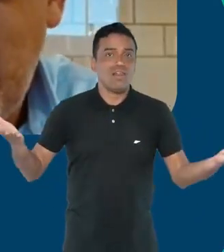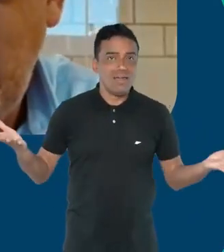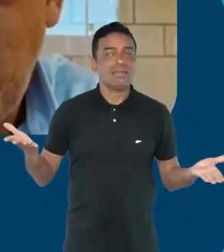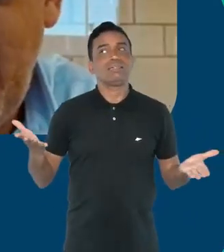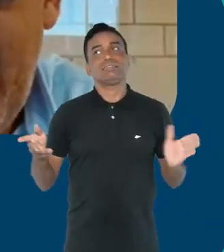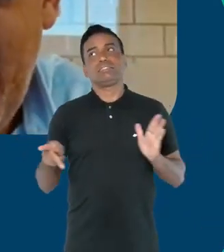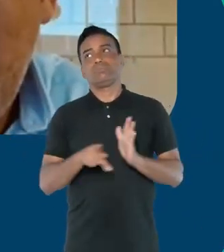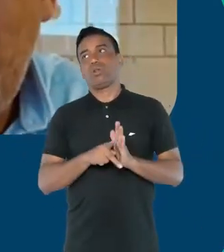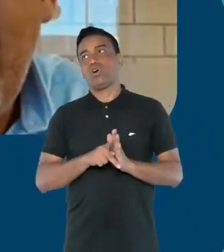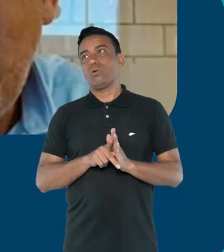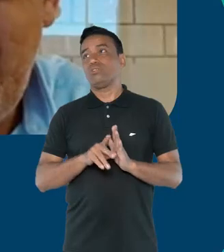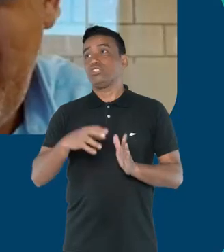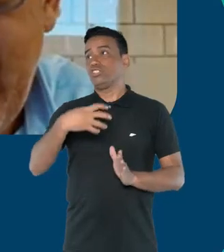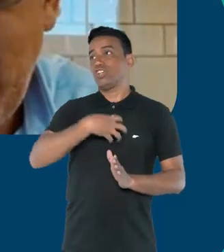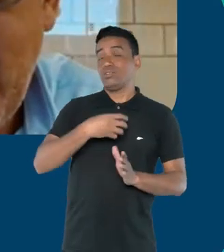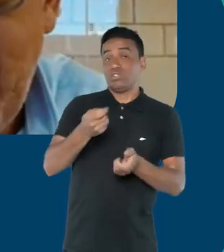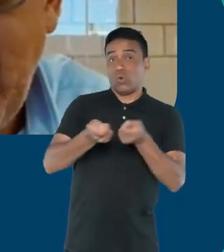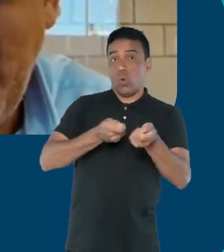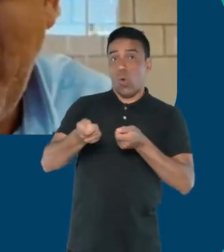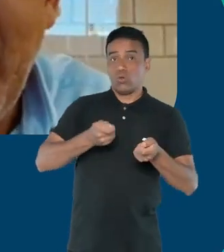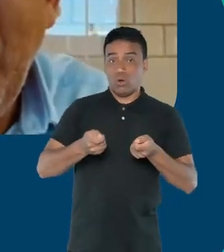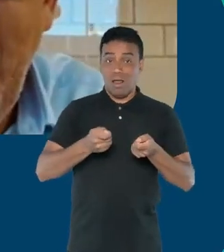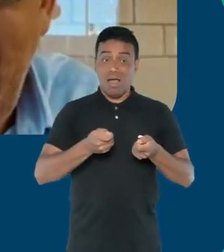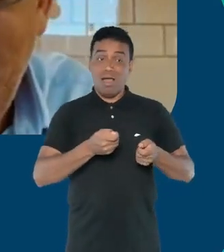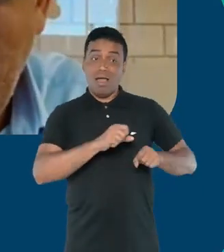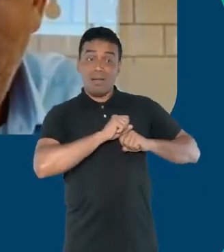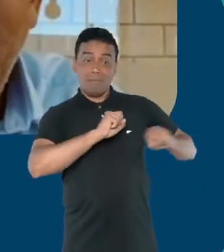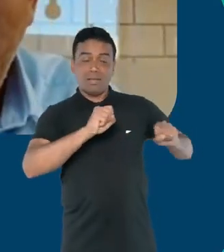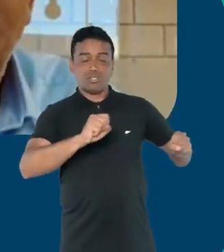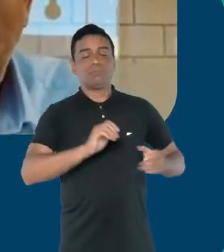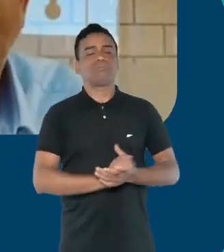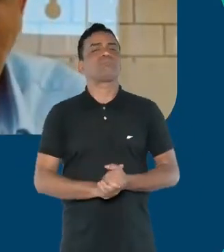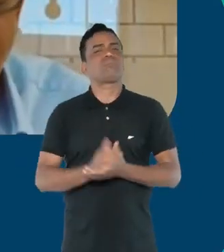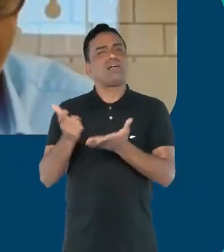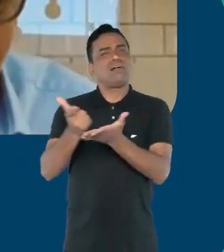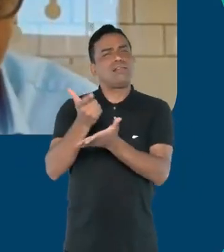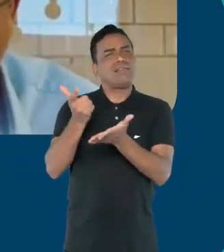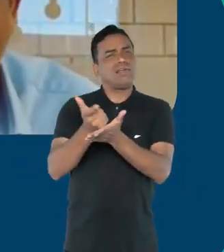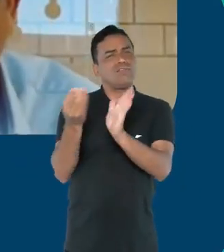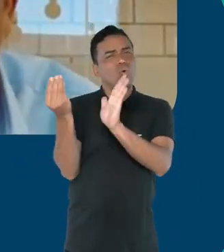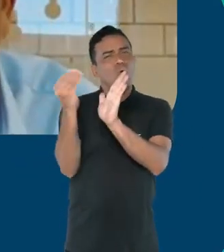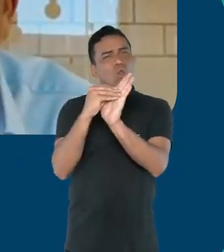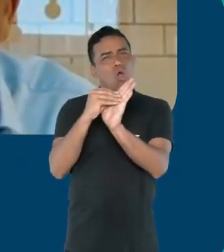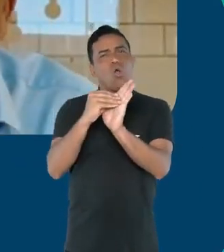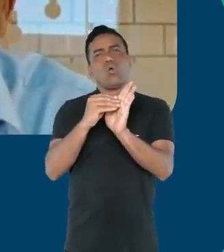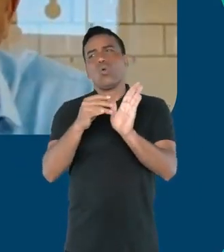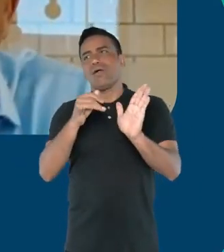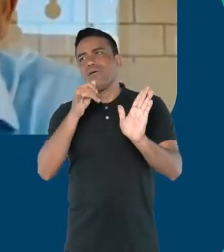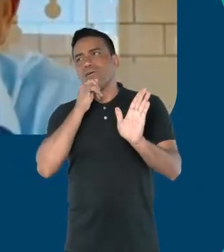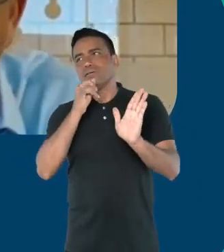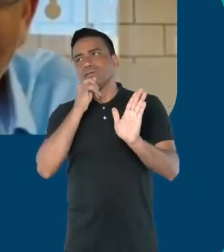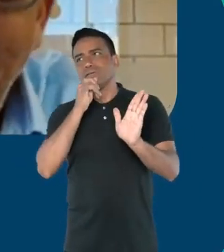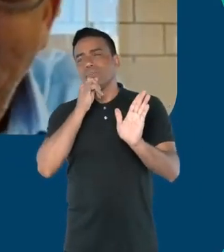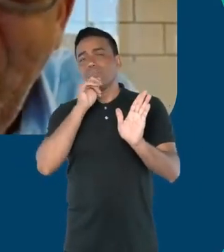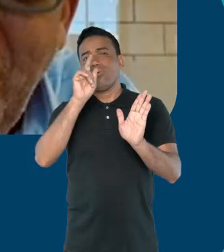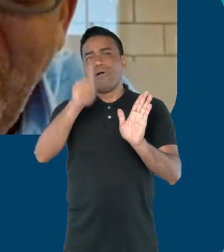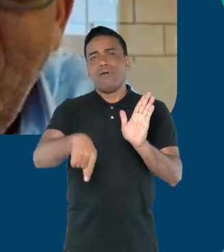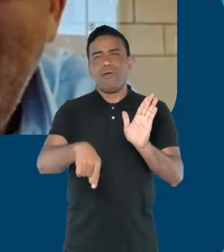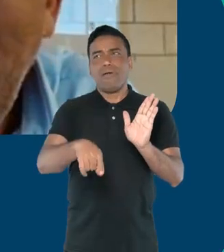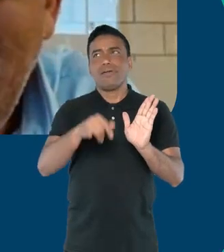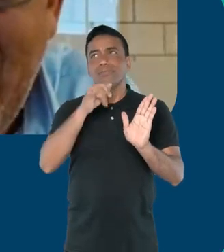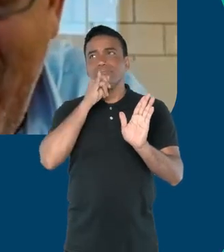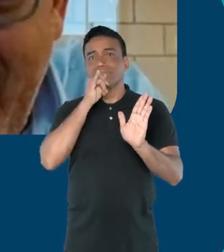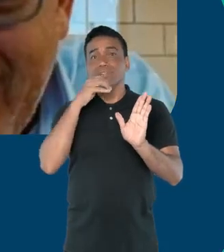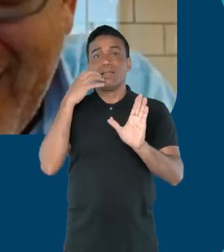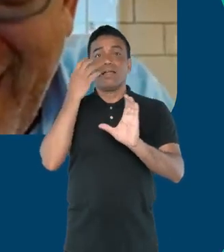meios para controlar ou para governar suas paixões. No livro, eu cito um exemplo que é o